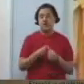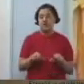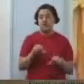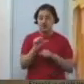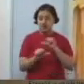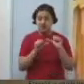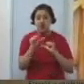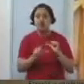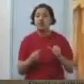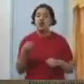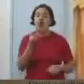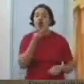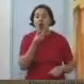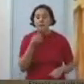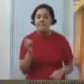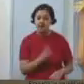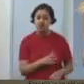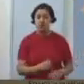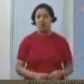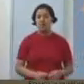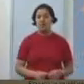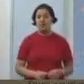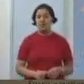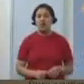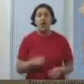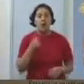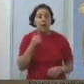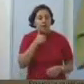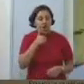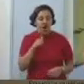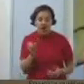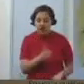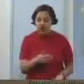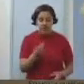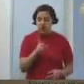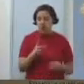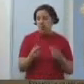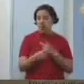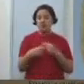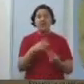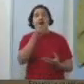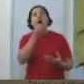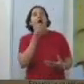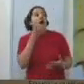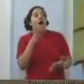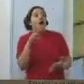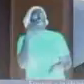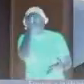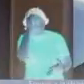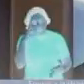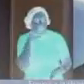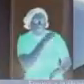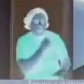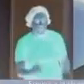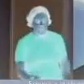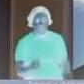transformação, esse homem novo, essa mulher nova. Isso não é uma coisa mágica, não é uma coisa de hora para outra. É